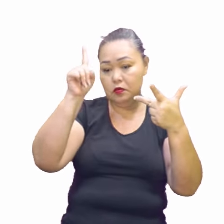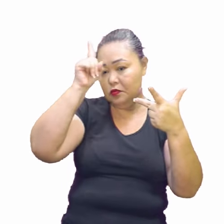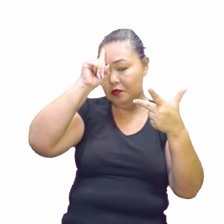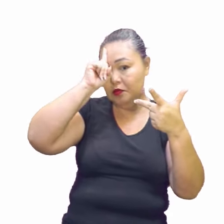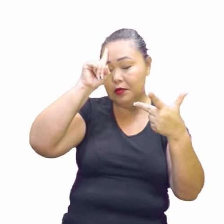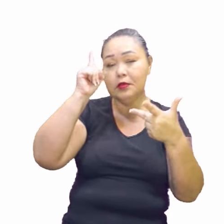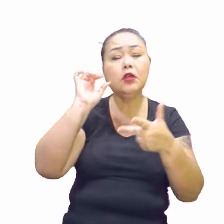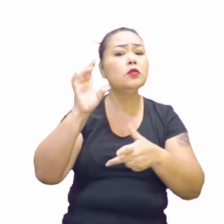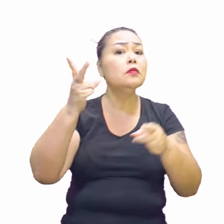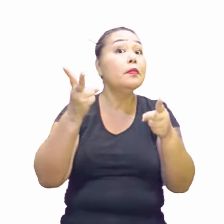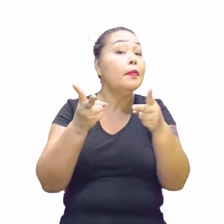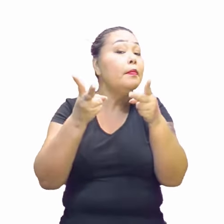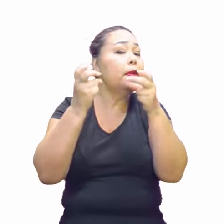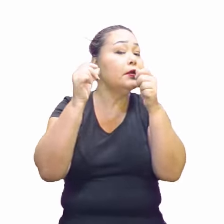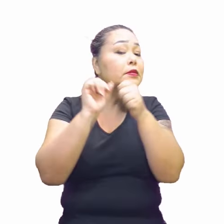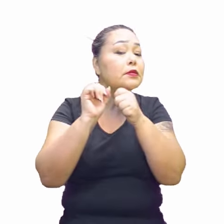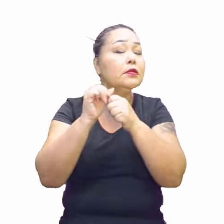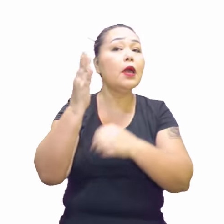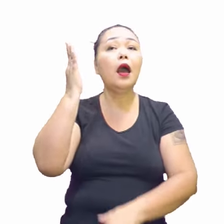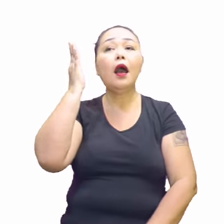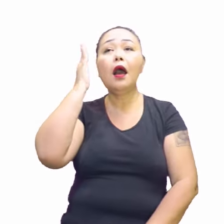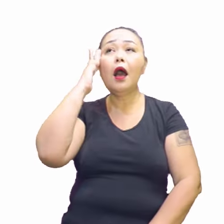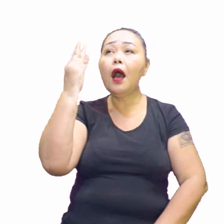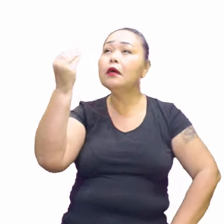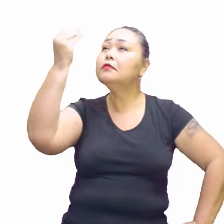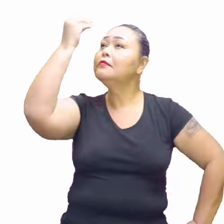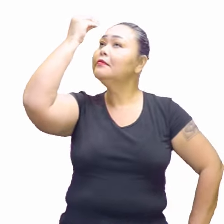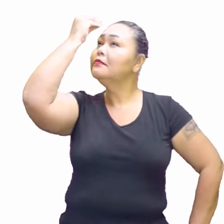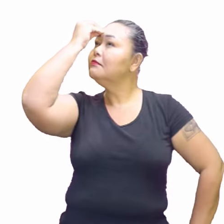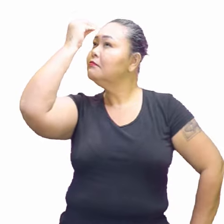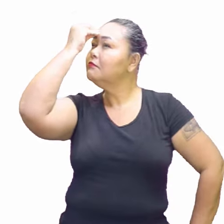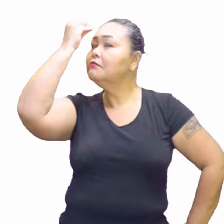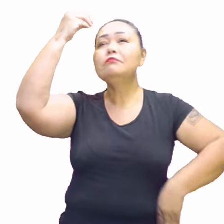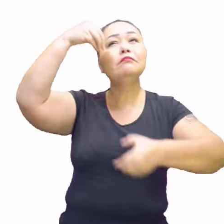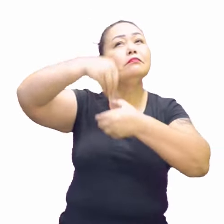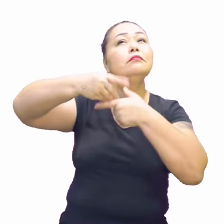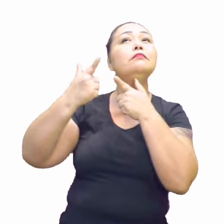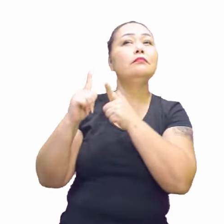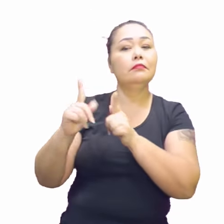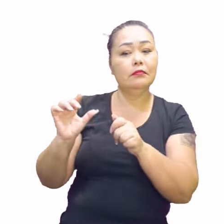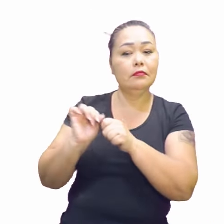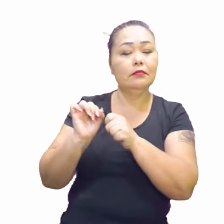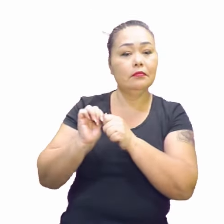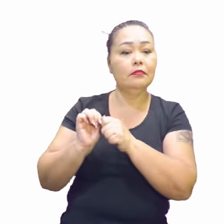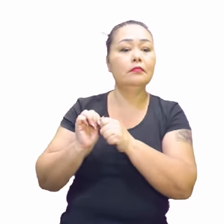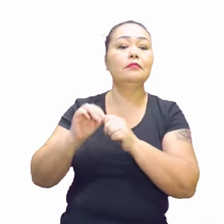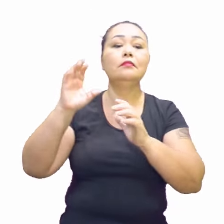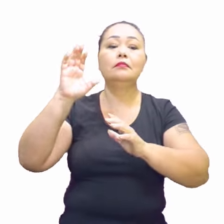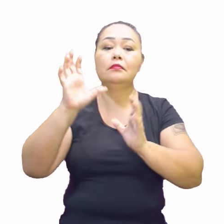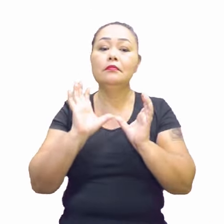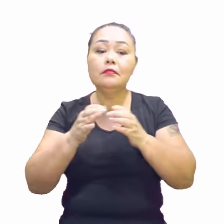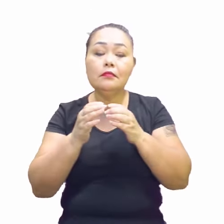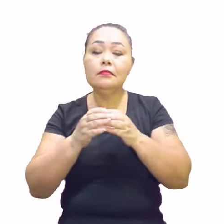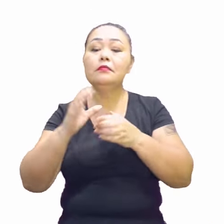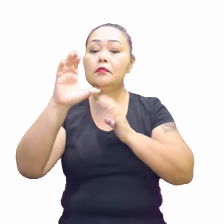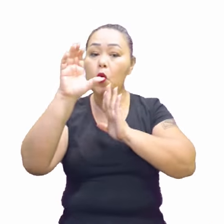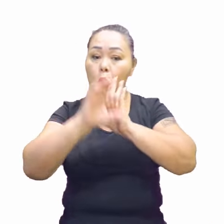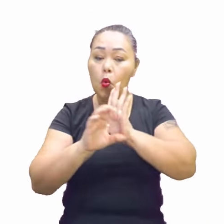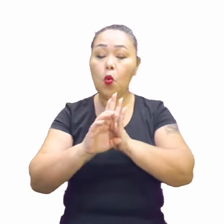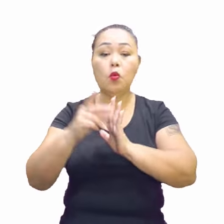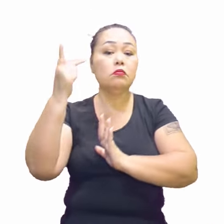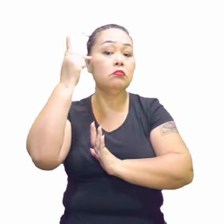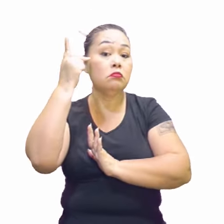vai perceber se realmente você tiver esse conhecimento da gramática, tá? A torcida dos clubes paulistas